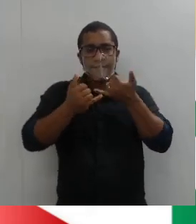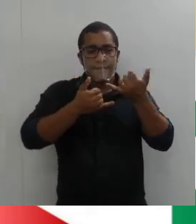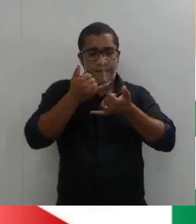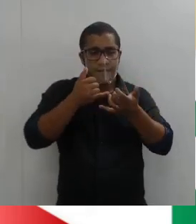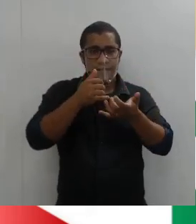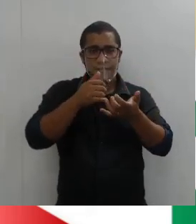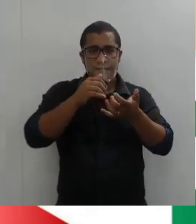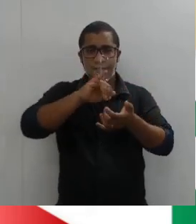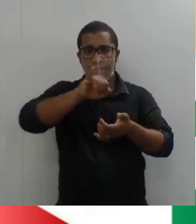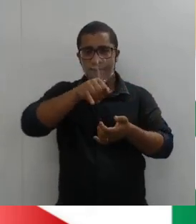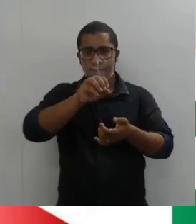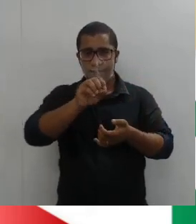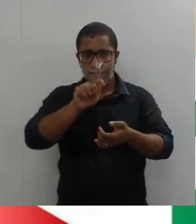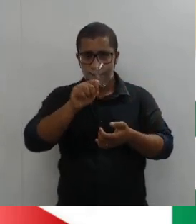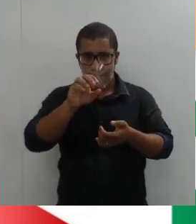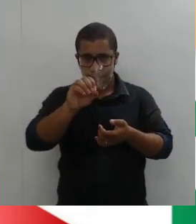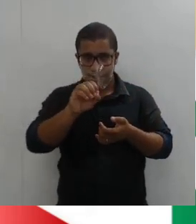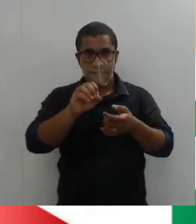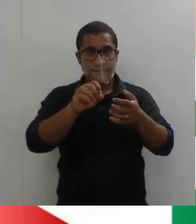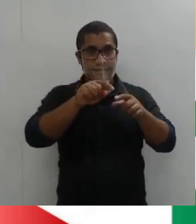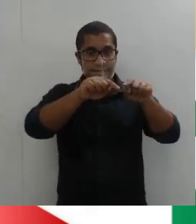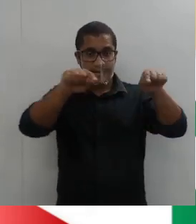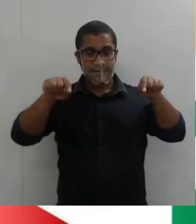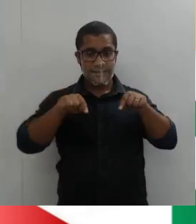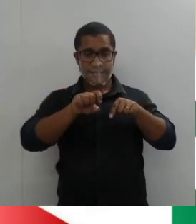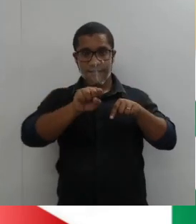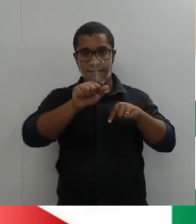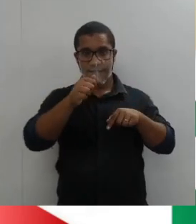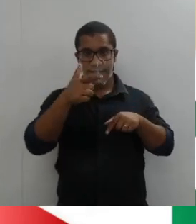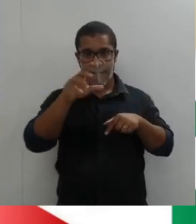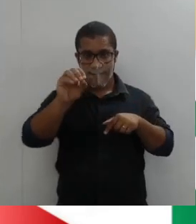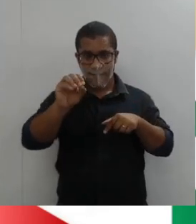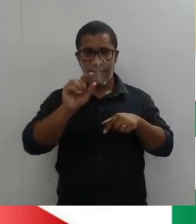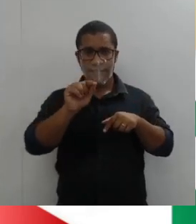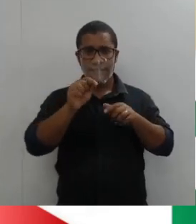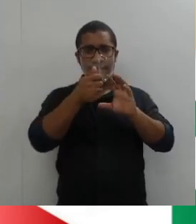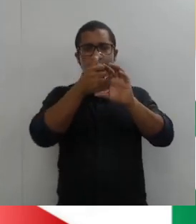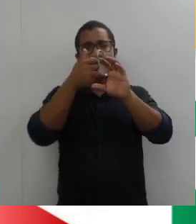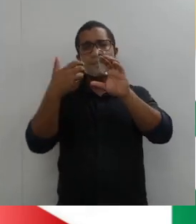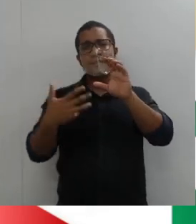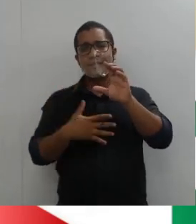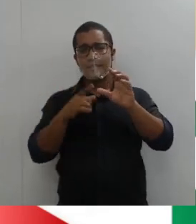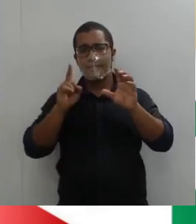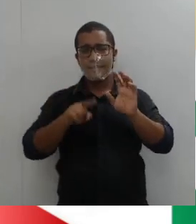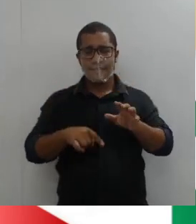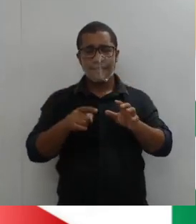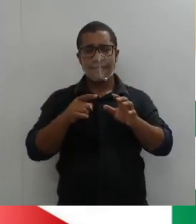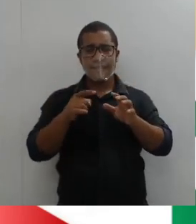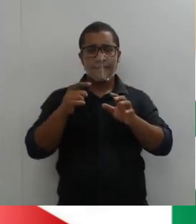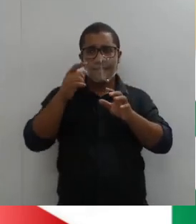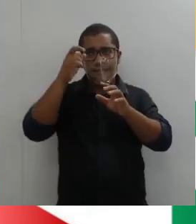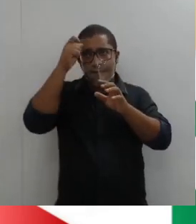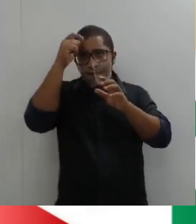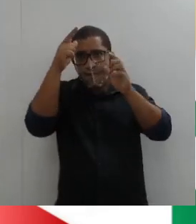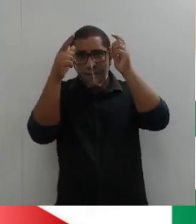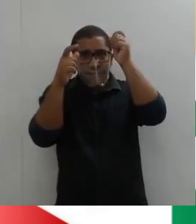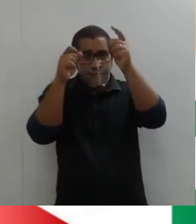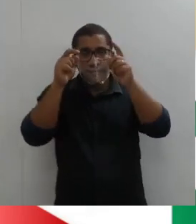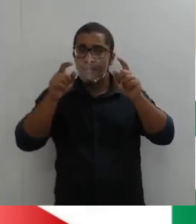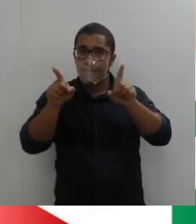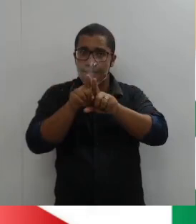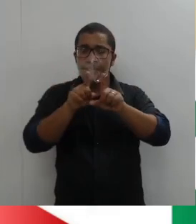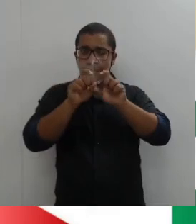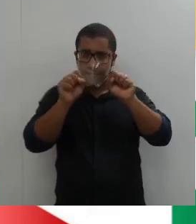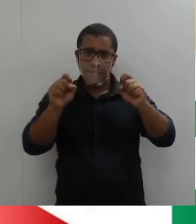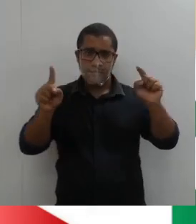Então, jogos de salão são atividades que possuem um caráter mais lúdico e, por vezes, ele também pode ser